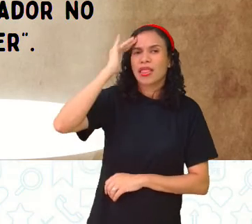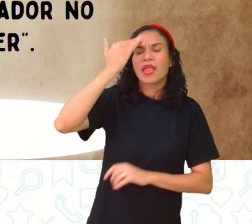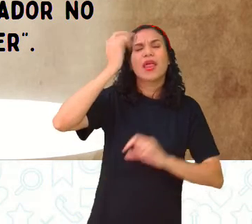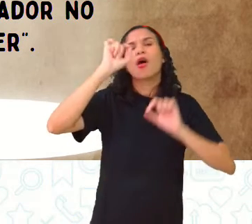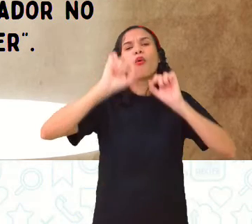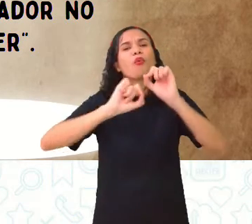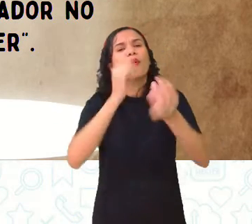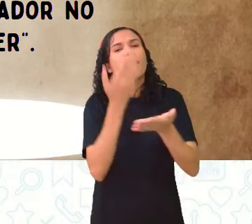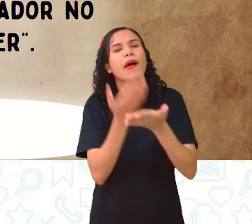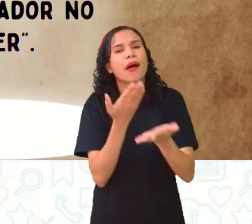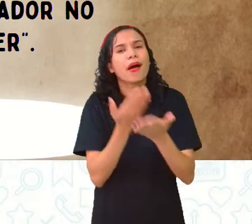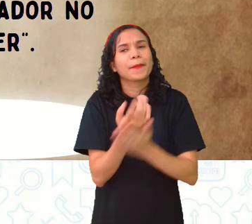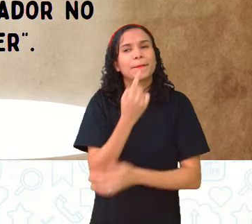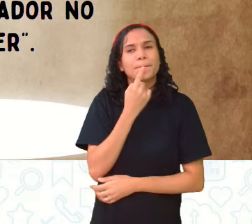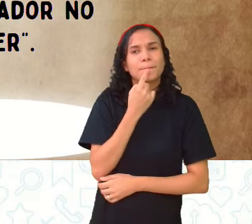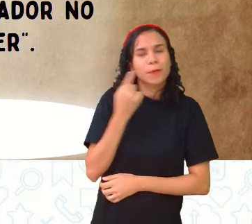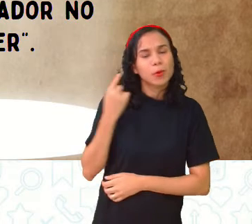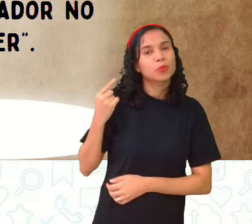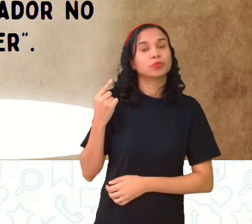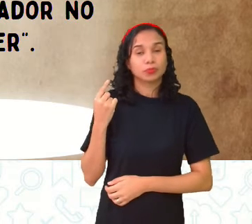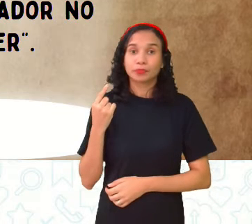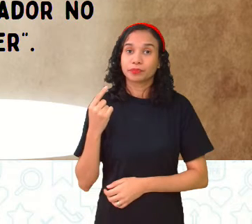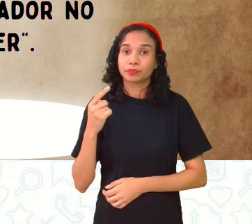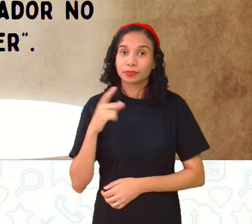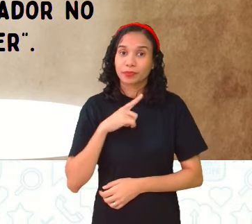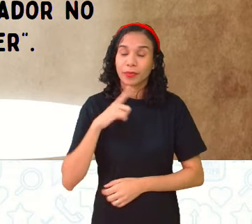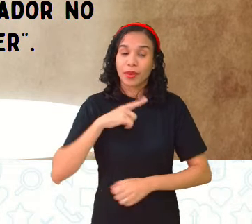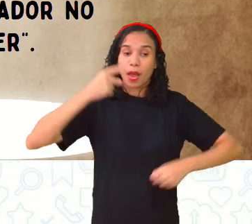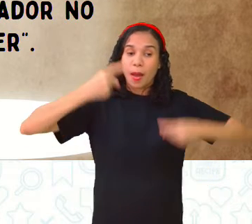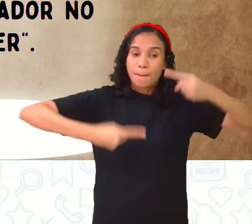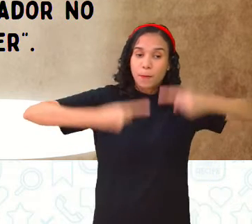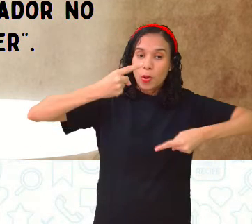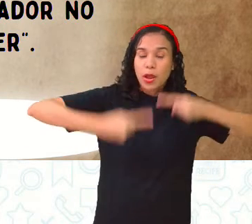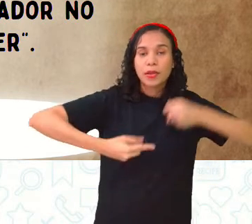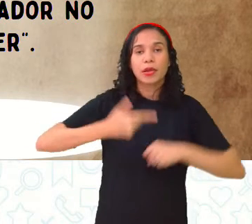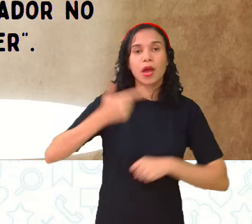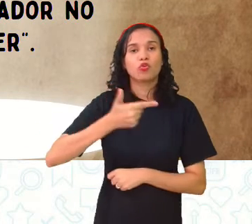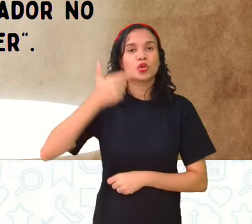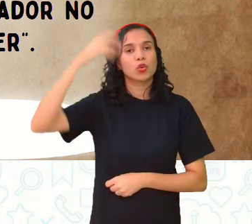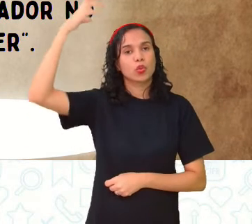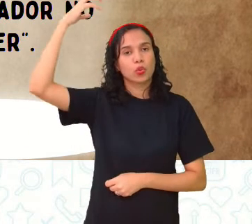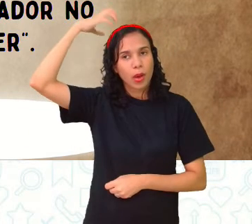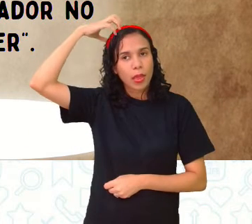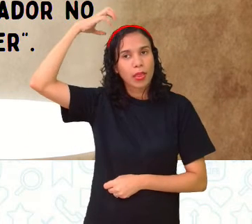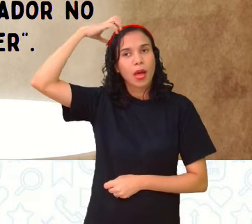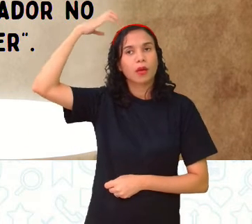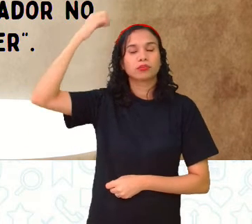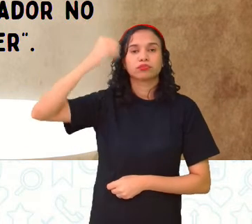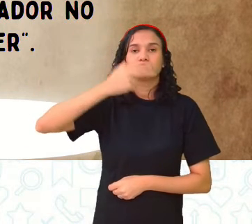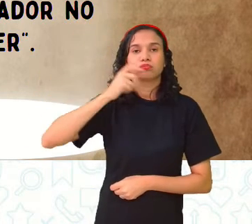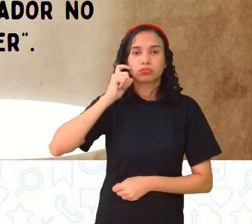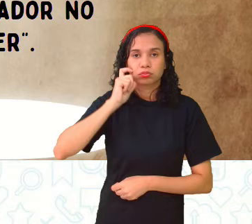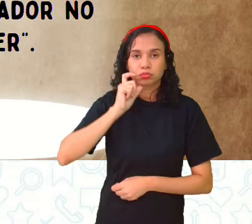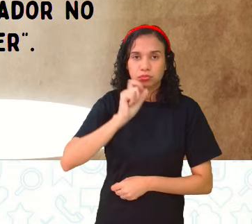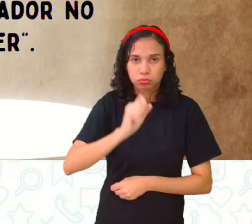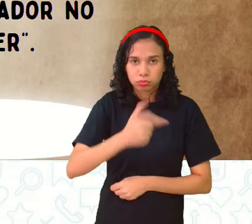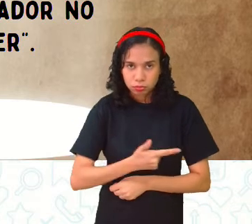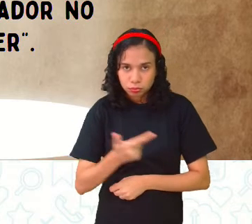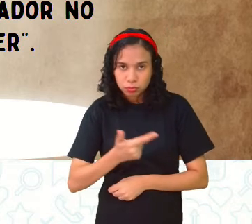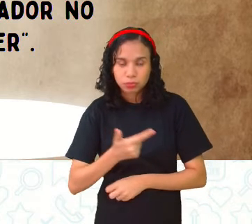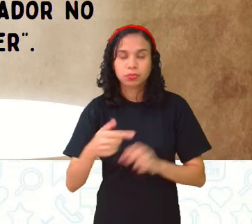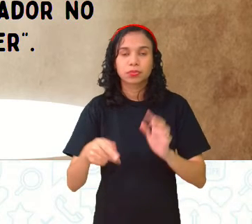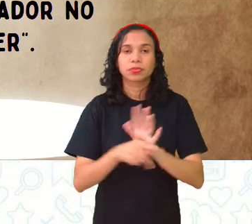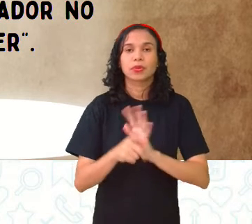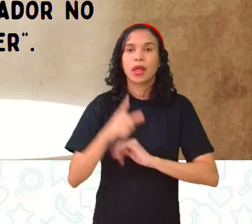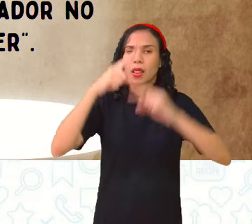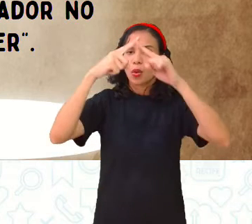né, nas aulas passadas, que a política do segundo reinado, o Dom Pedro II, né, ele tinha